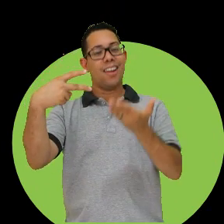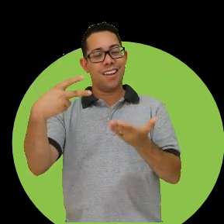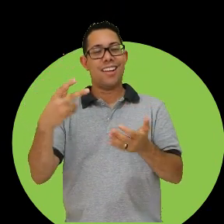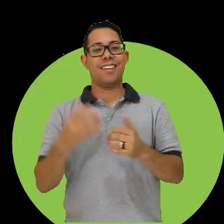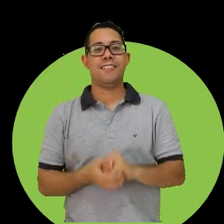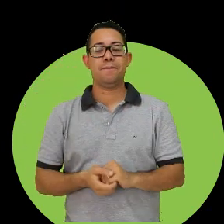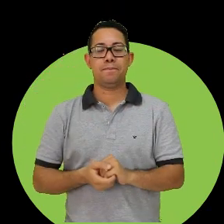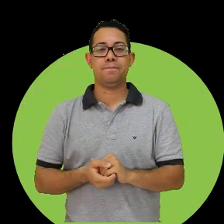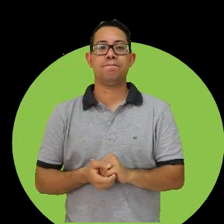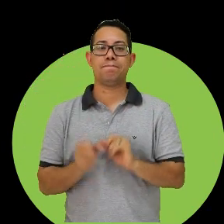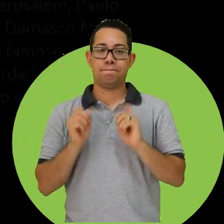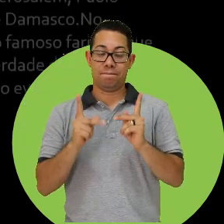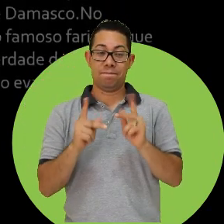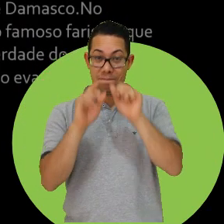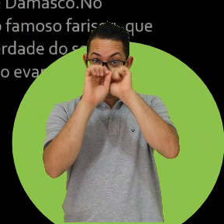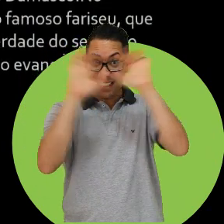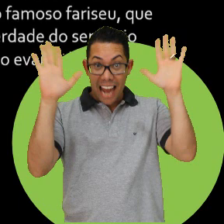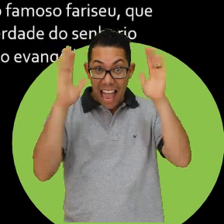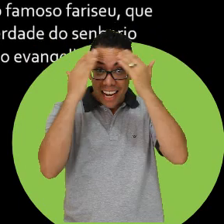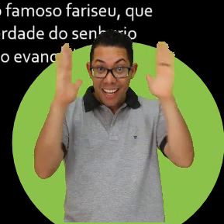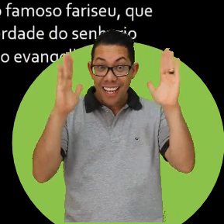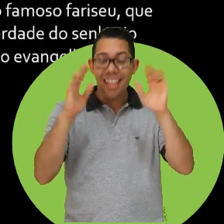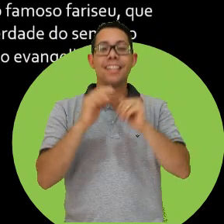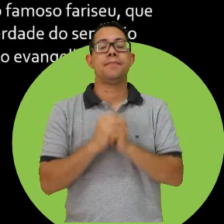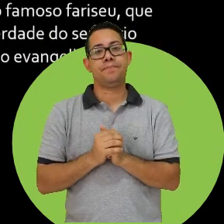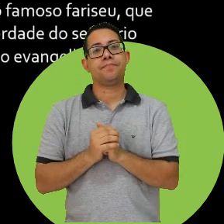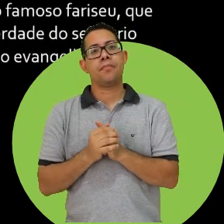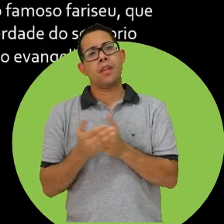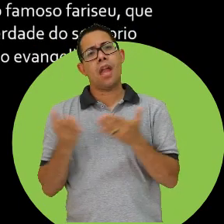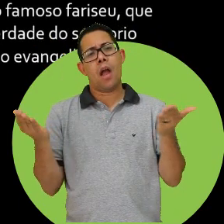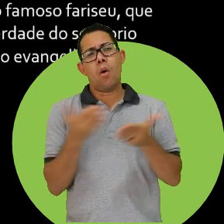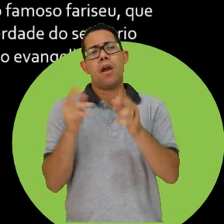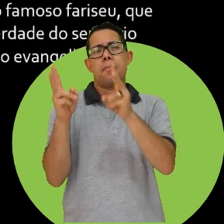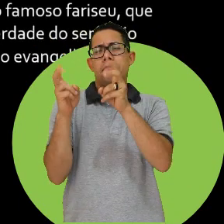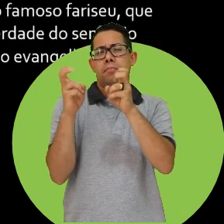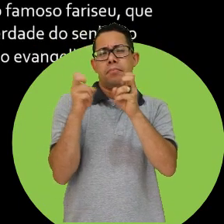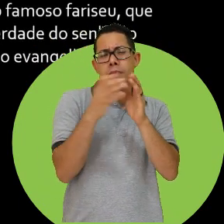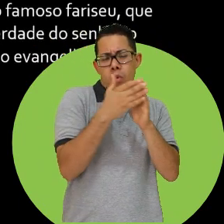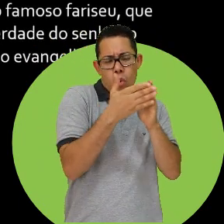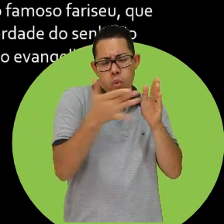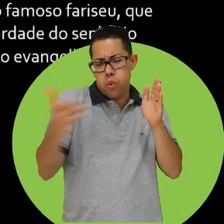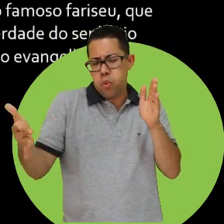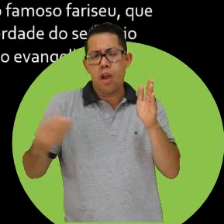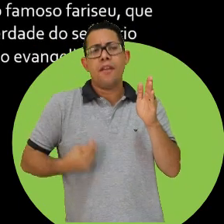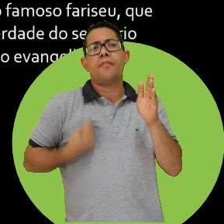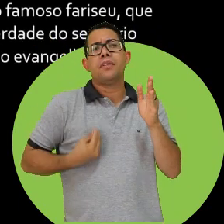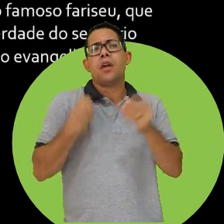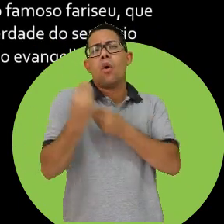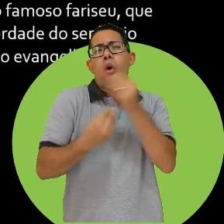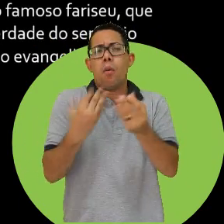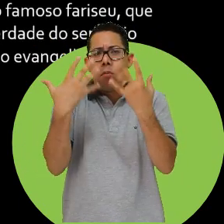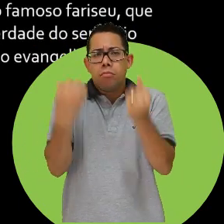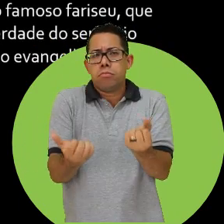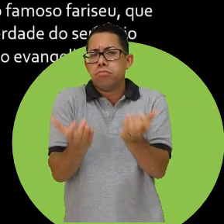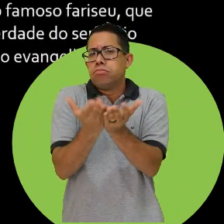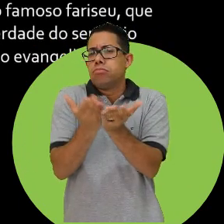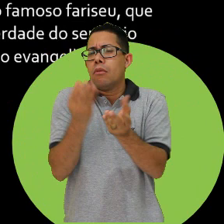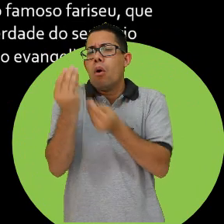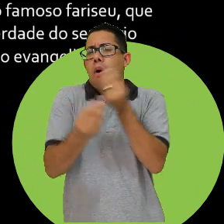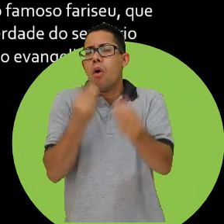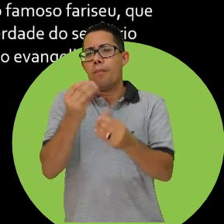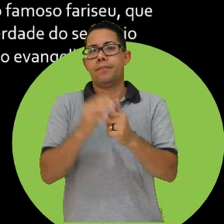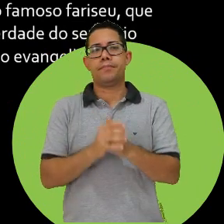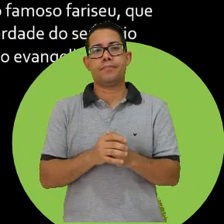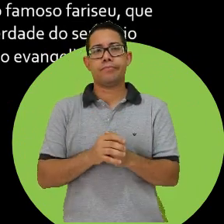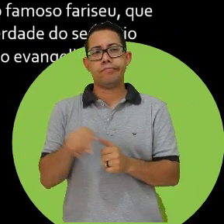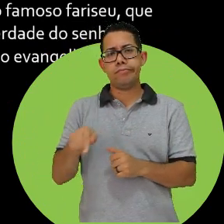Continuando a trajetória, depois desse esclarecimento, nós percebemos como que foi a sua conversão e seu chamado. Após